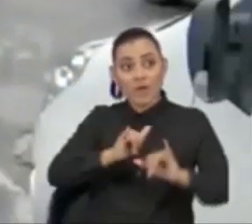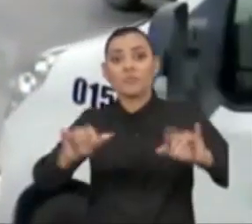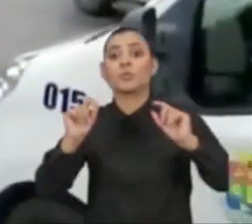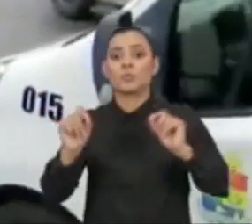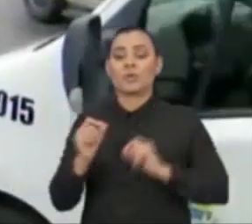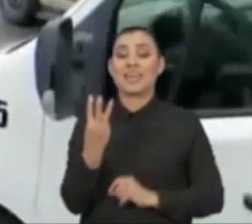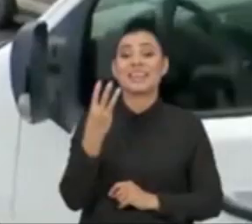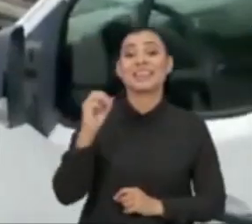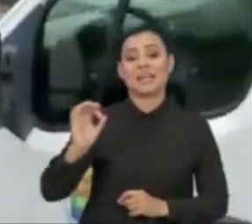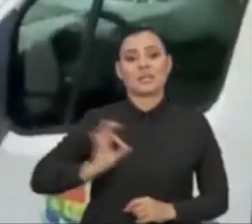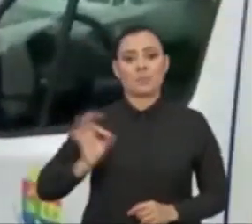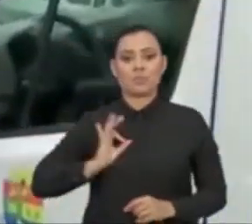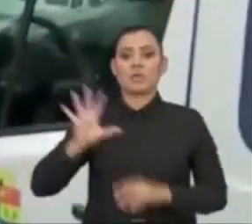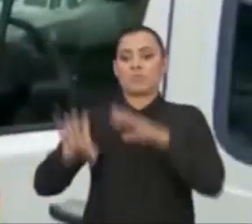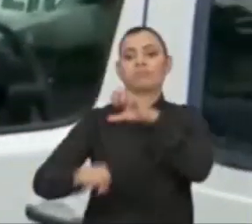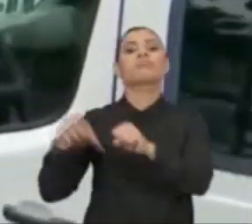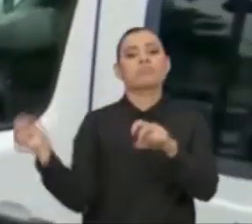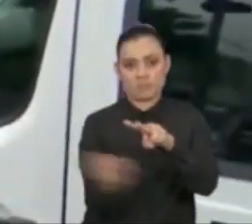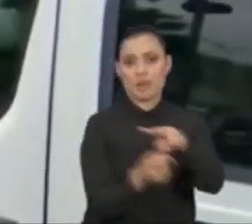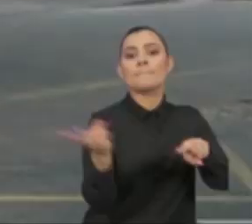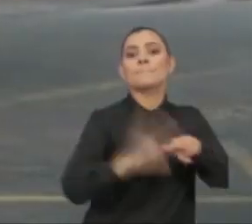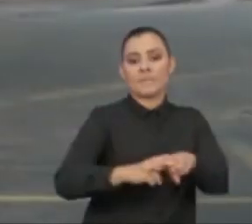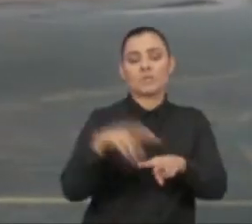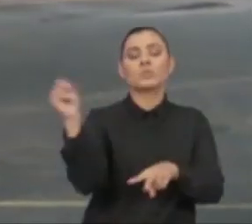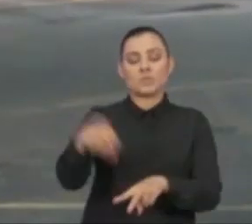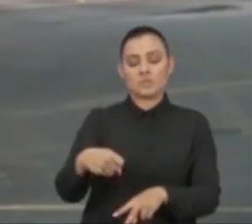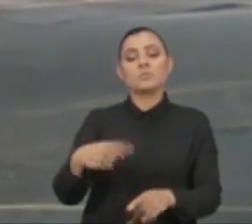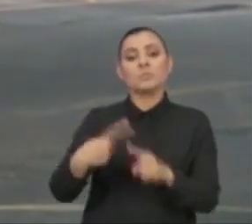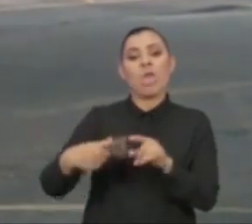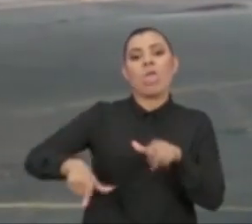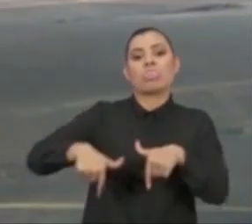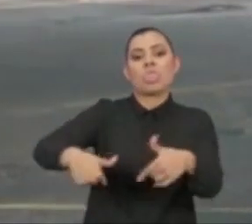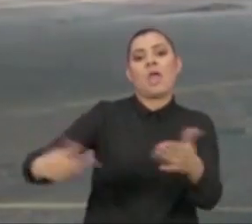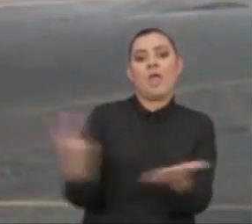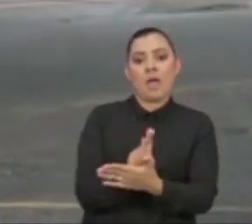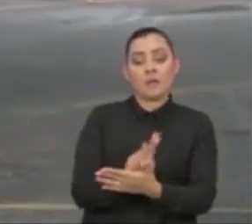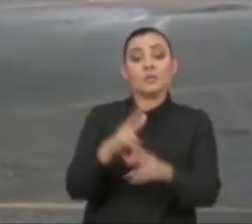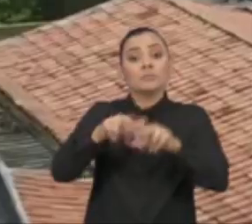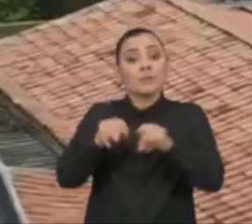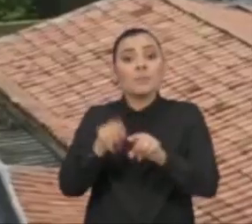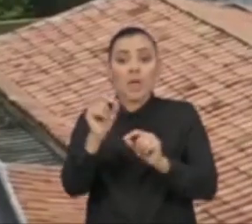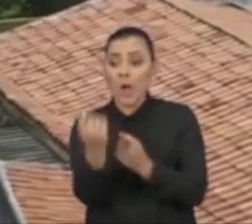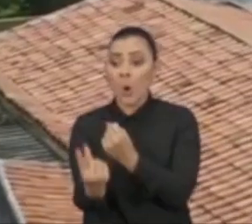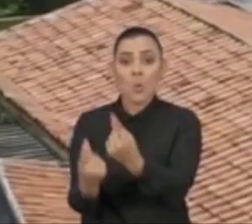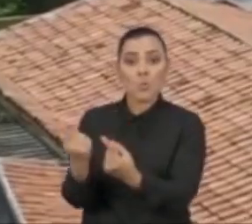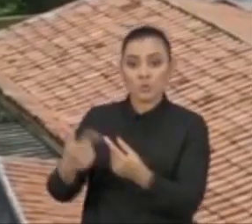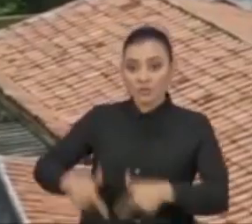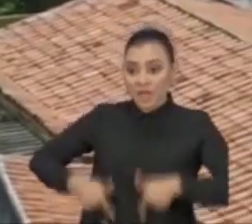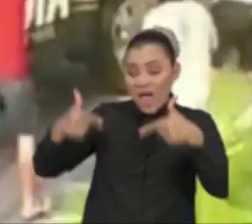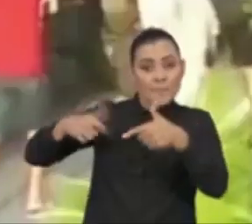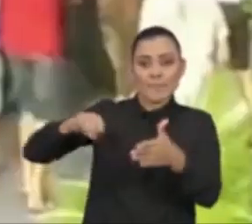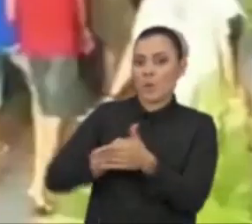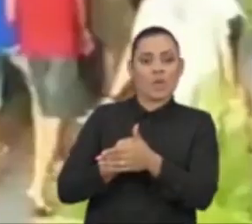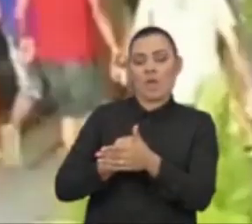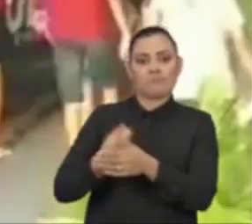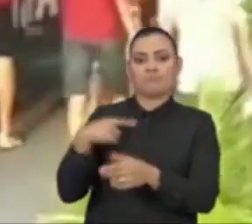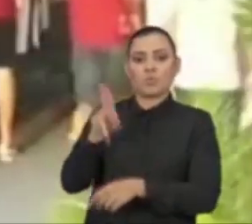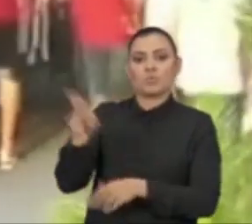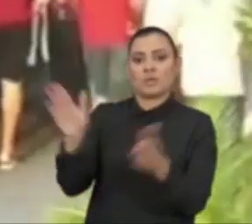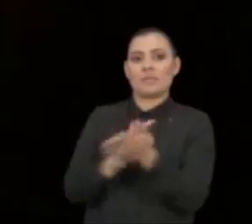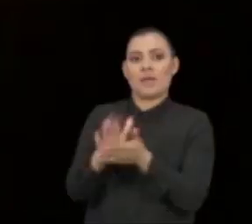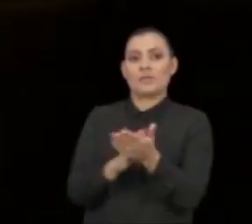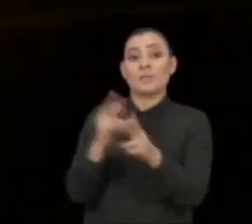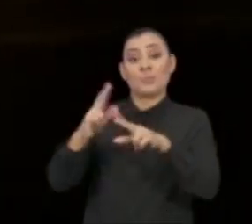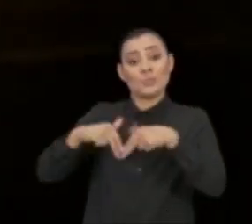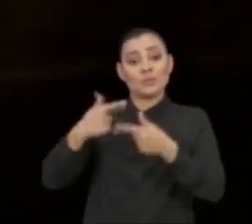de 30 policiais foram presos por deserção. 200 foram afastados e tiveram o porte de arma suspenso por participarem do